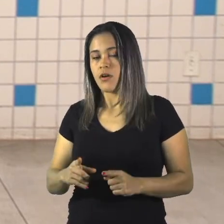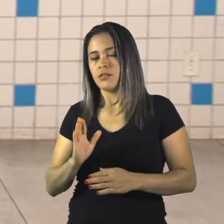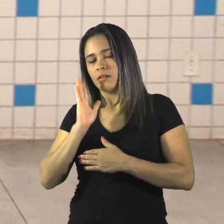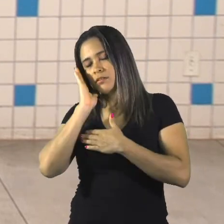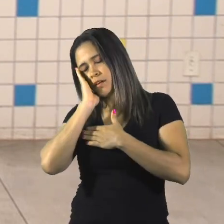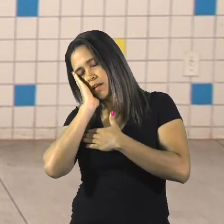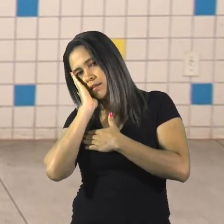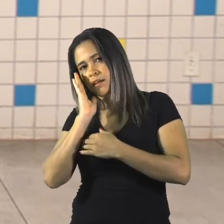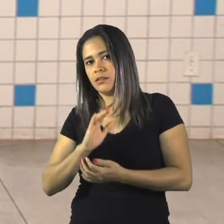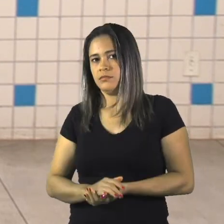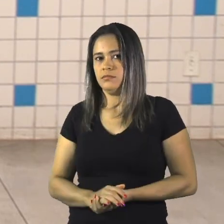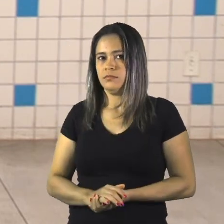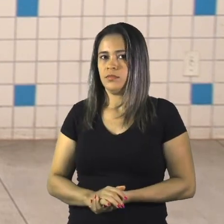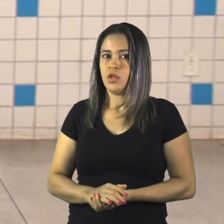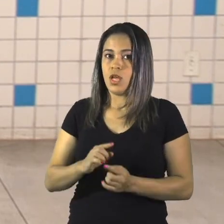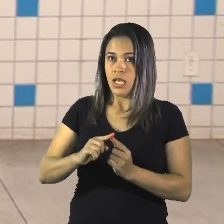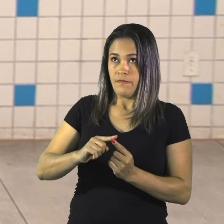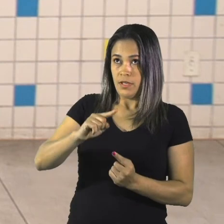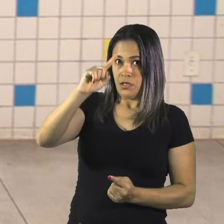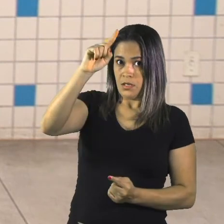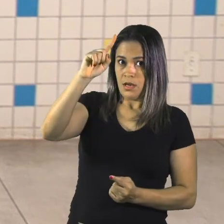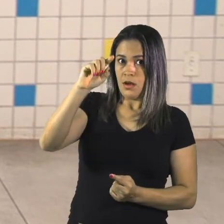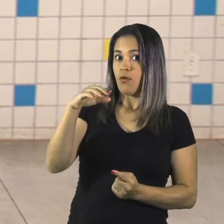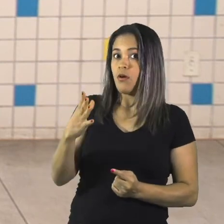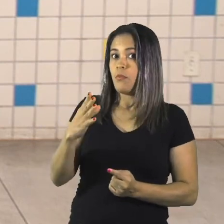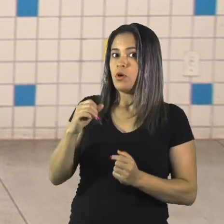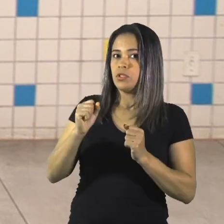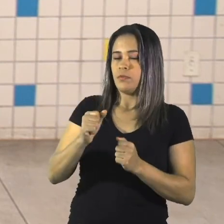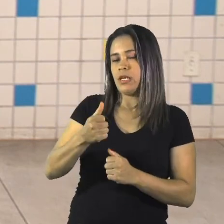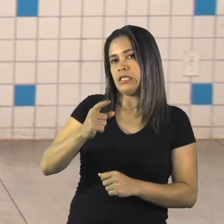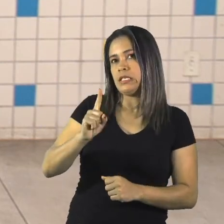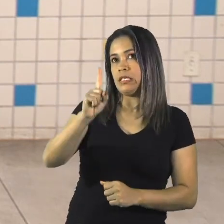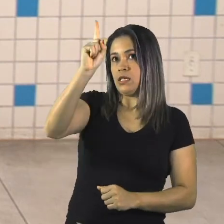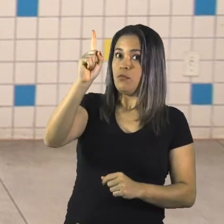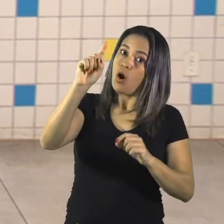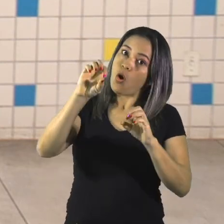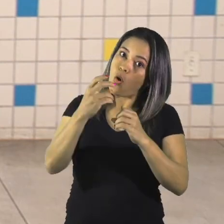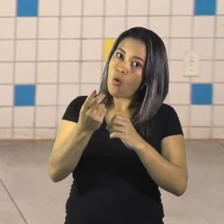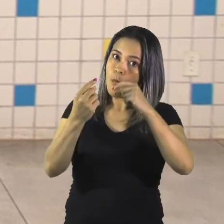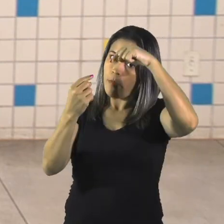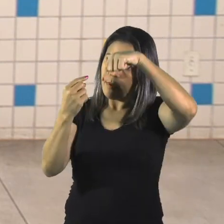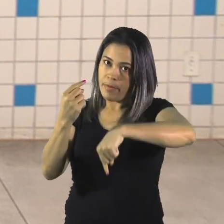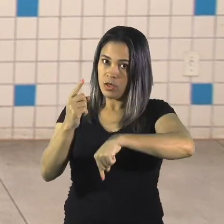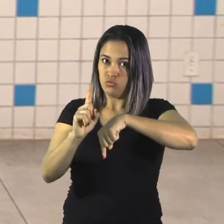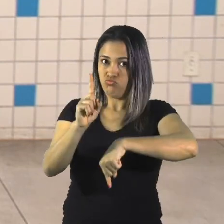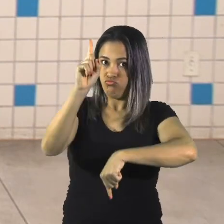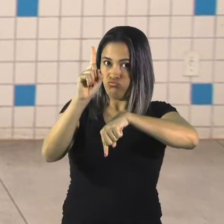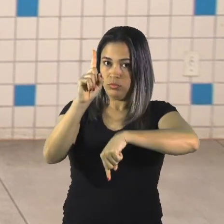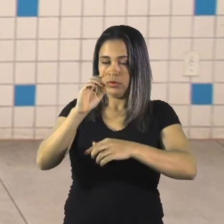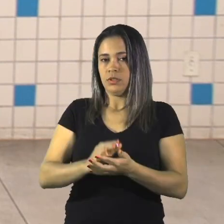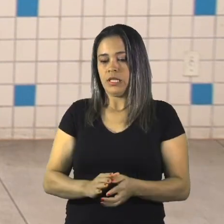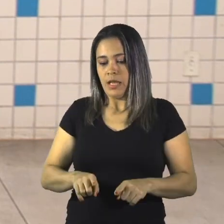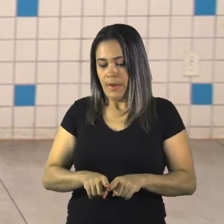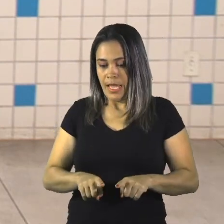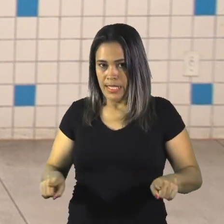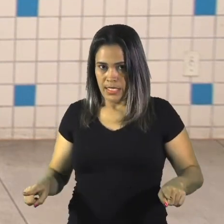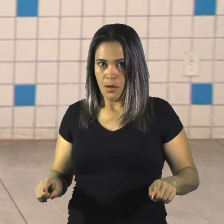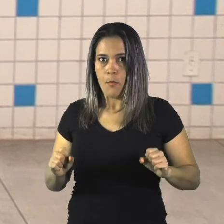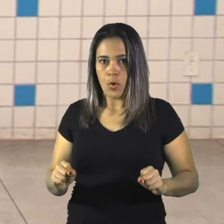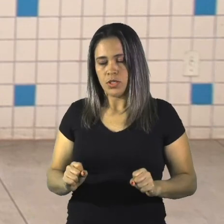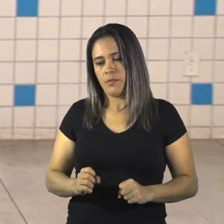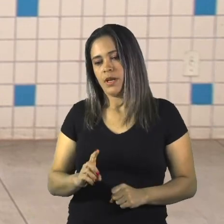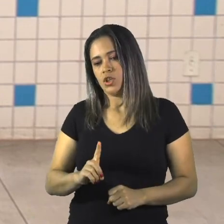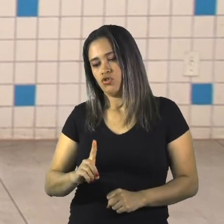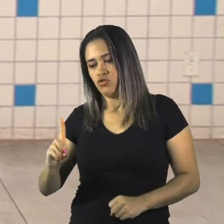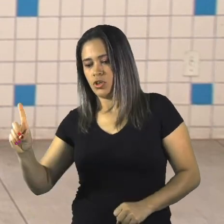pode ter duas direções, ele pode ser para cima ou para baixo. O sentido horizontal pode ter duas direções, pode ser para a direita